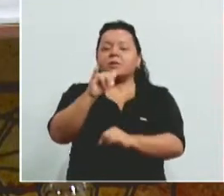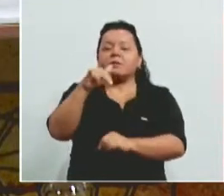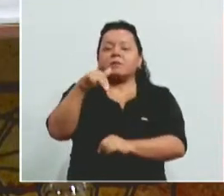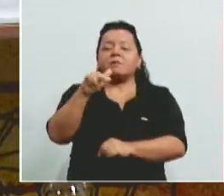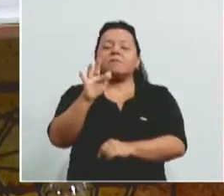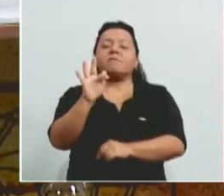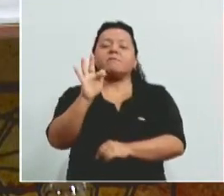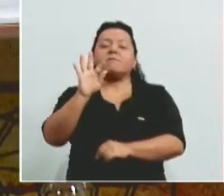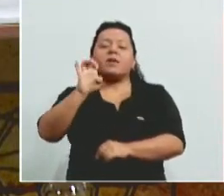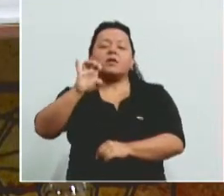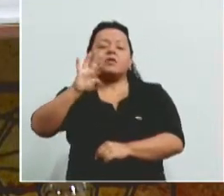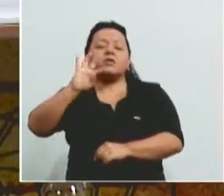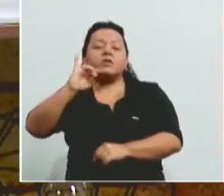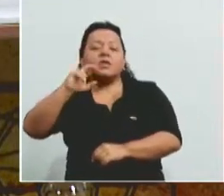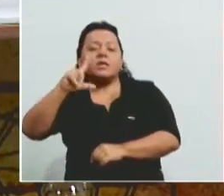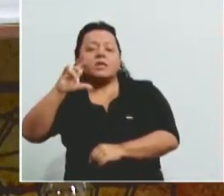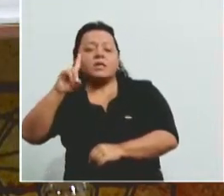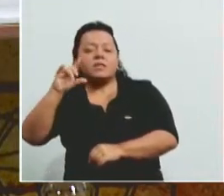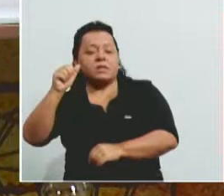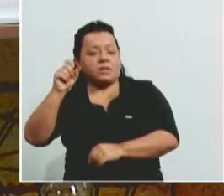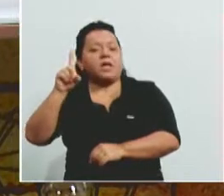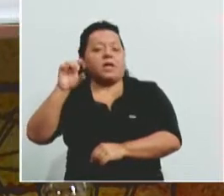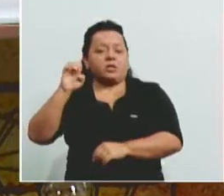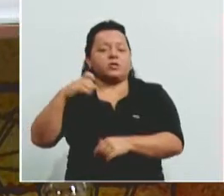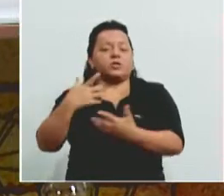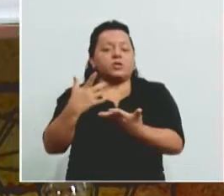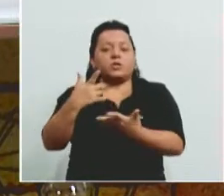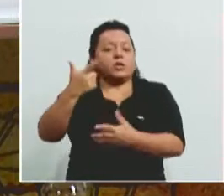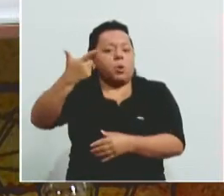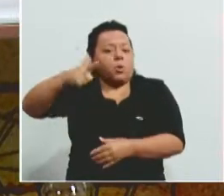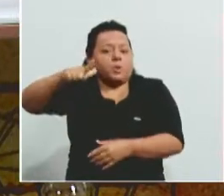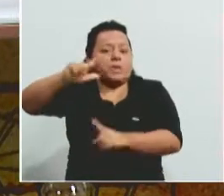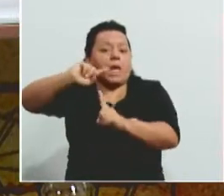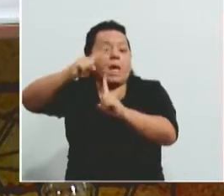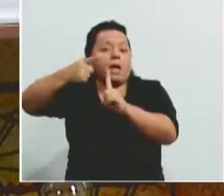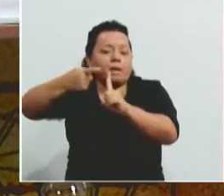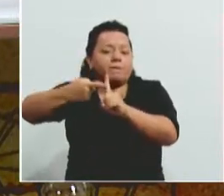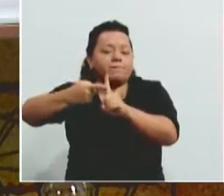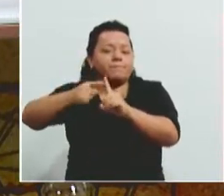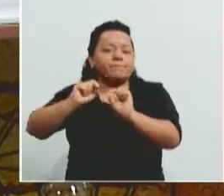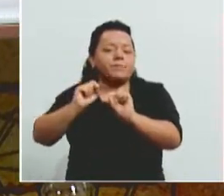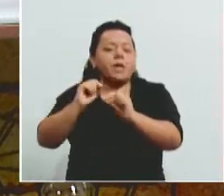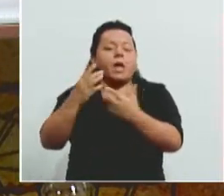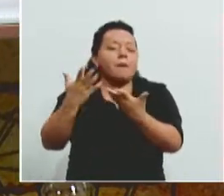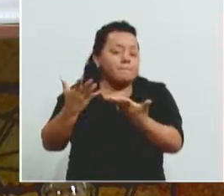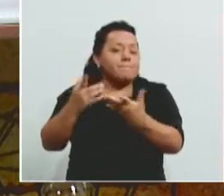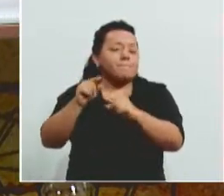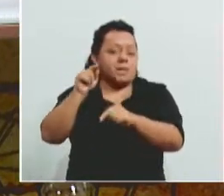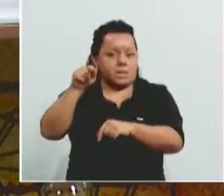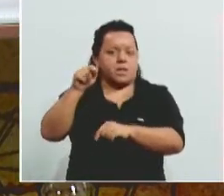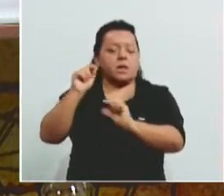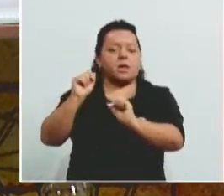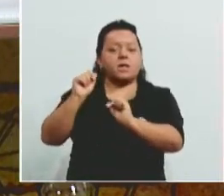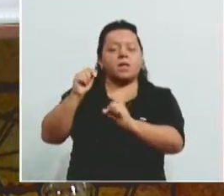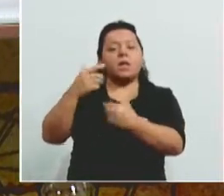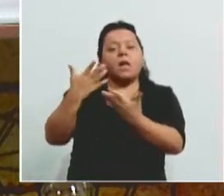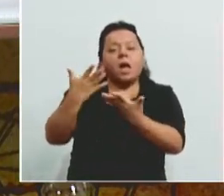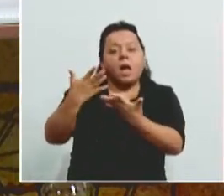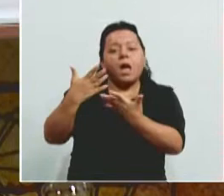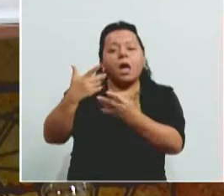a infertilidade é uma consequência, mas ao meu ver médico,